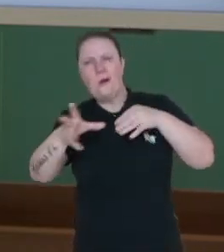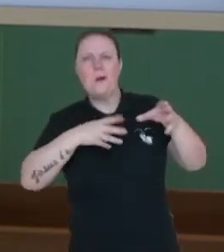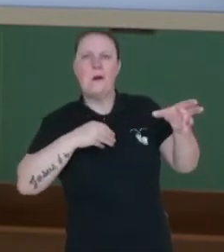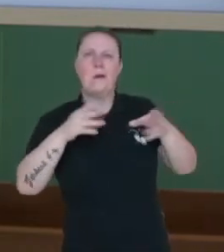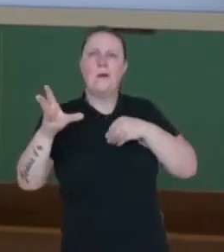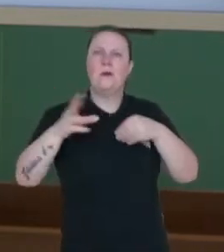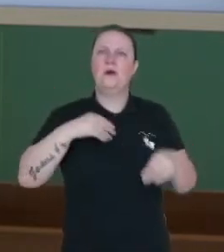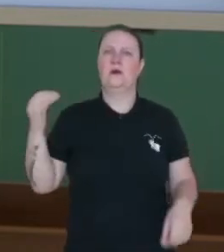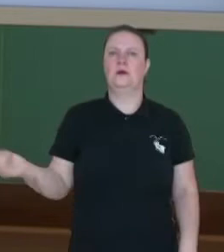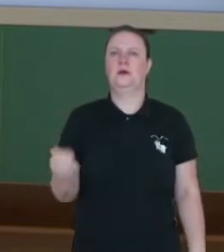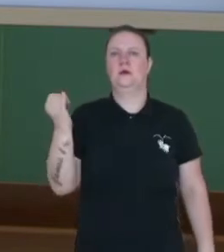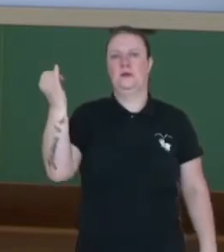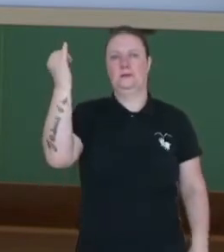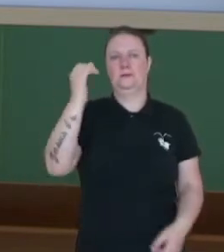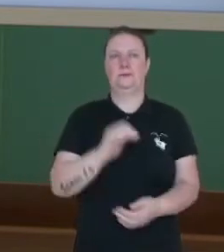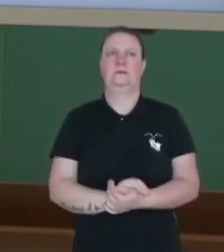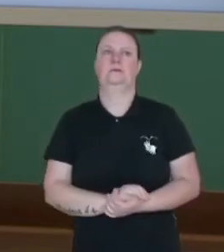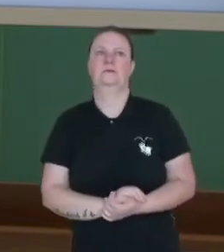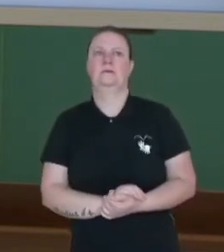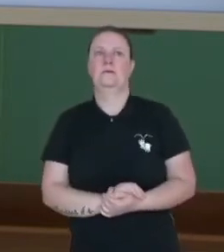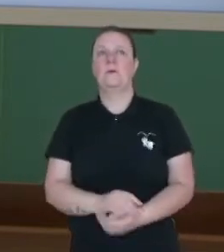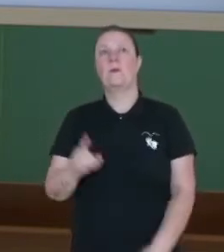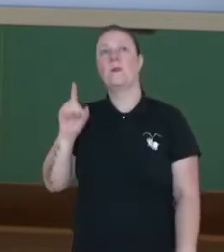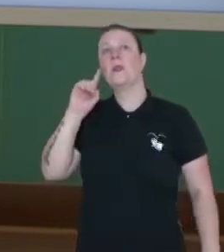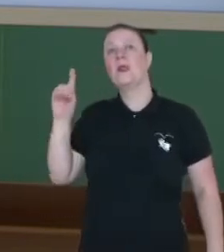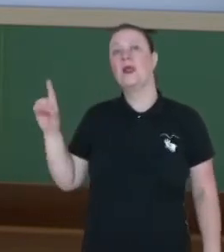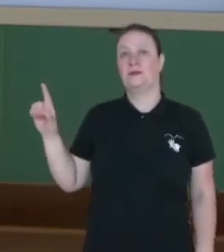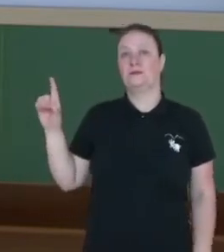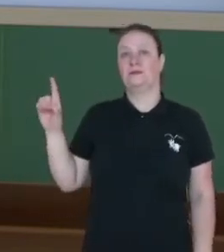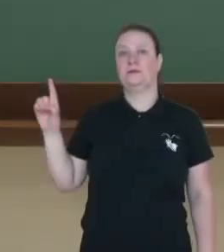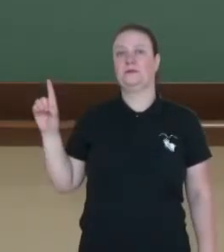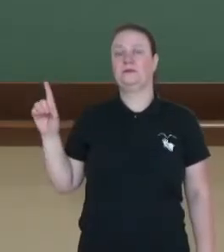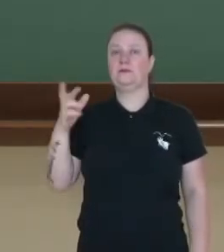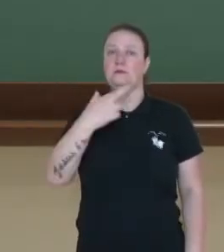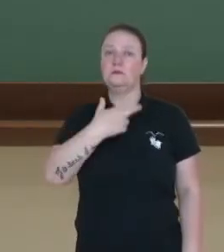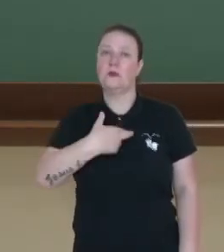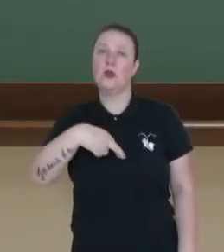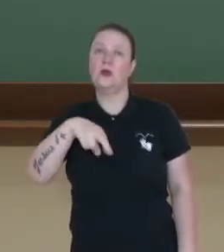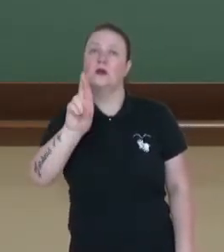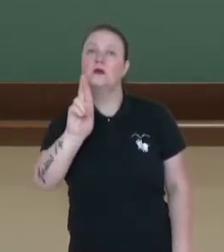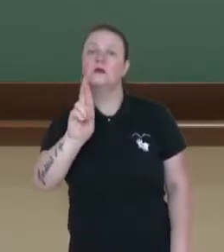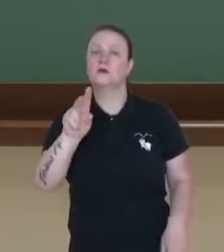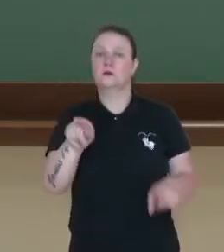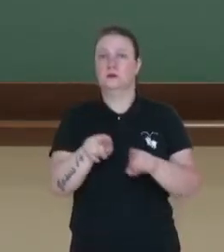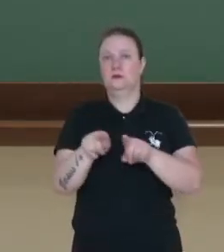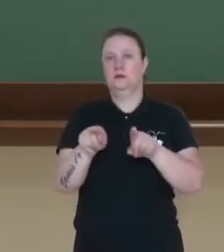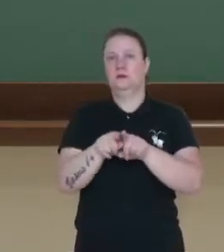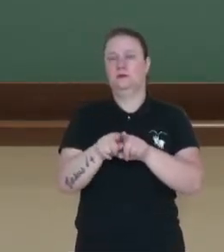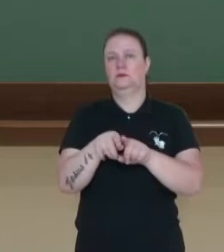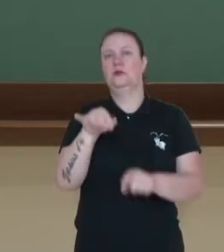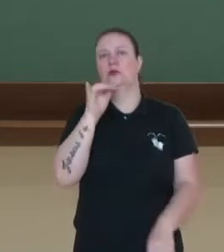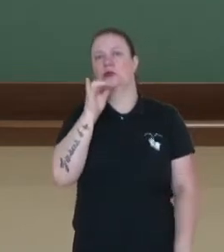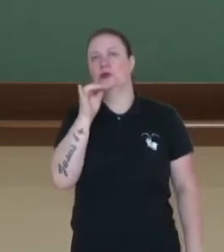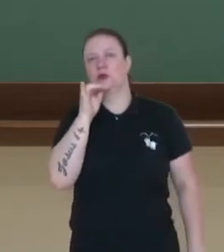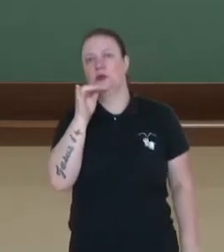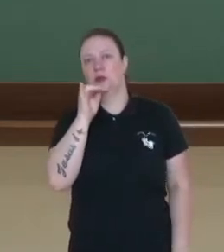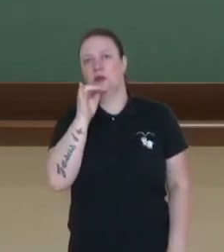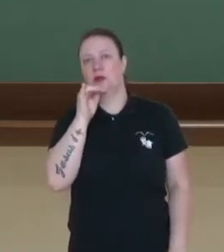da cultura brasileira. E aqui, ó, a nossa religiosidade, por exemplo, né? O Brasil ele é um